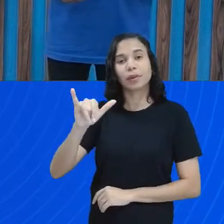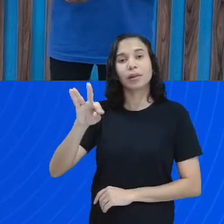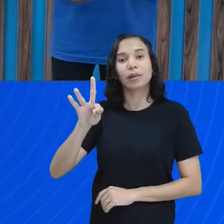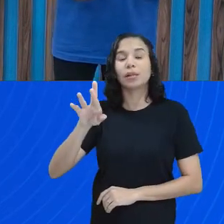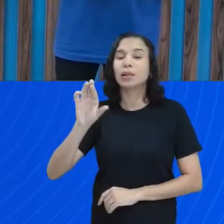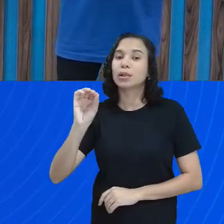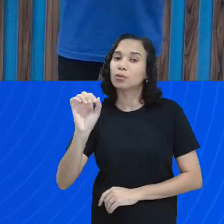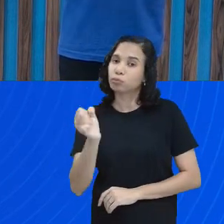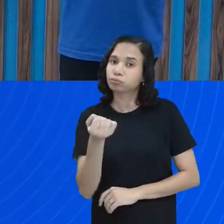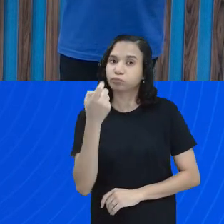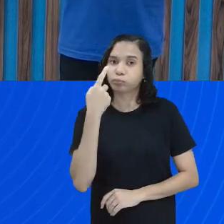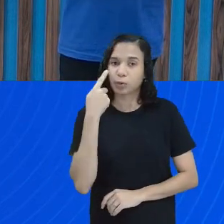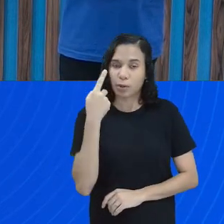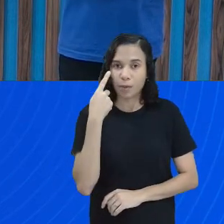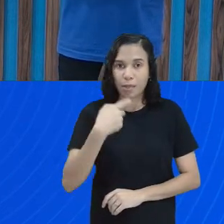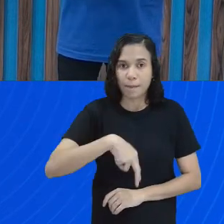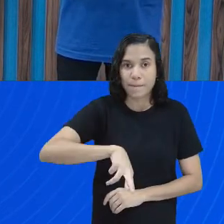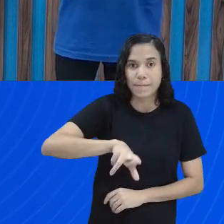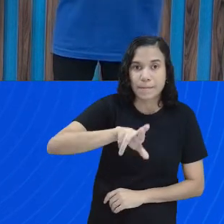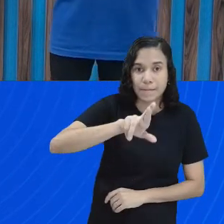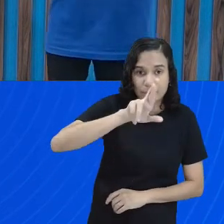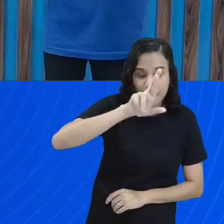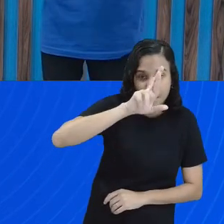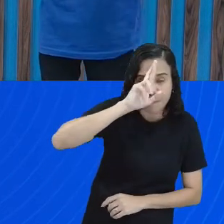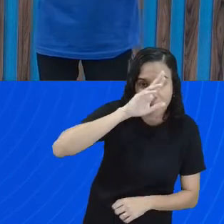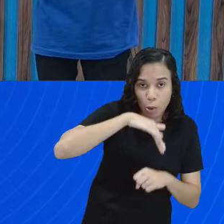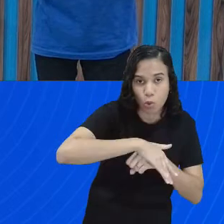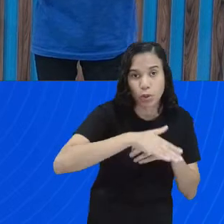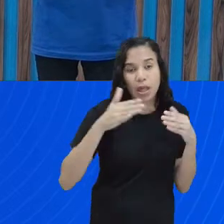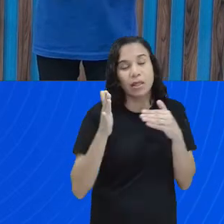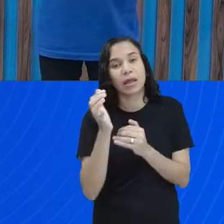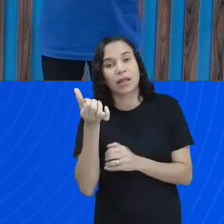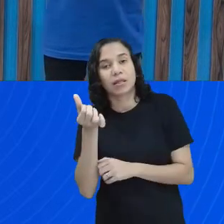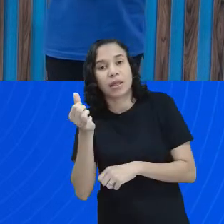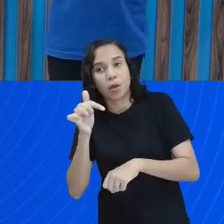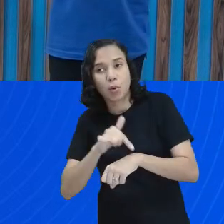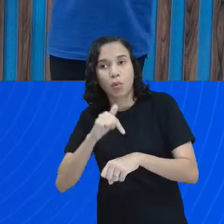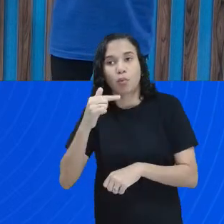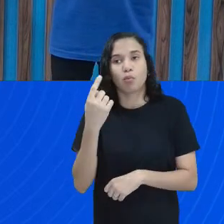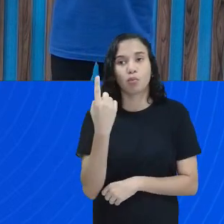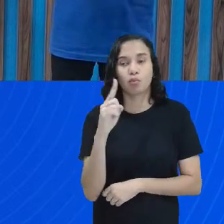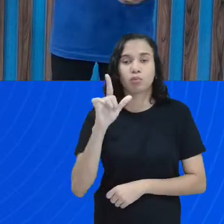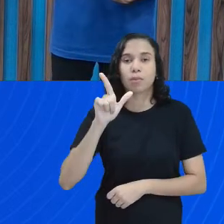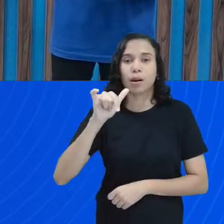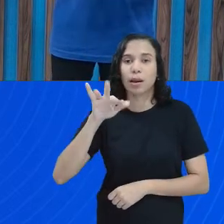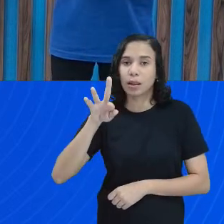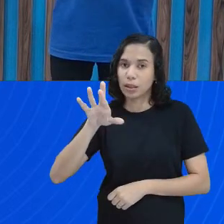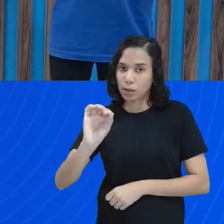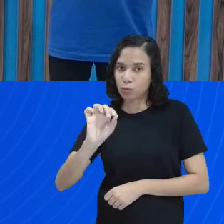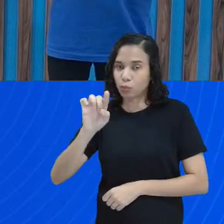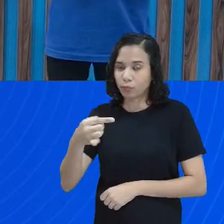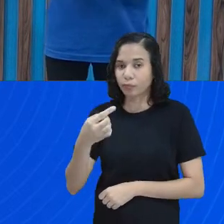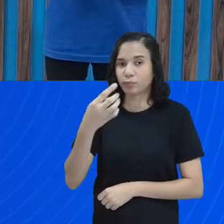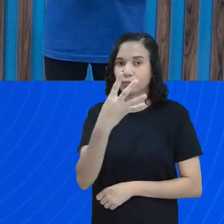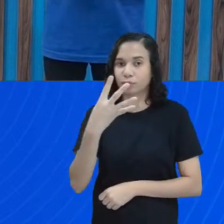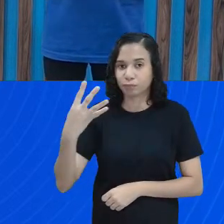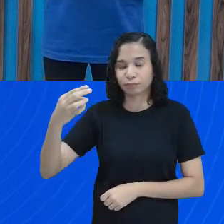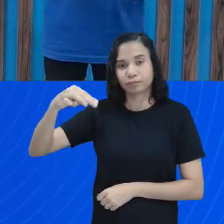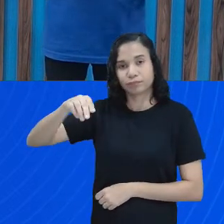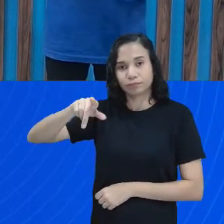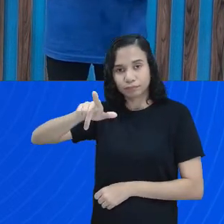1,44 litros. Então, de meia-noite até 6 horas da manhã, foi gasto 1 litro e